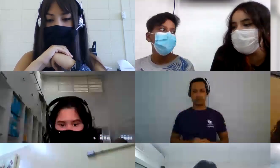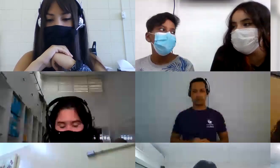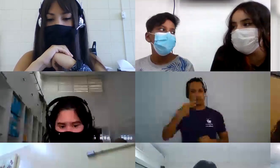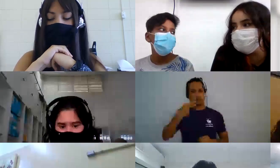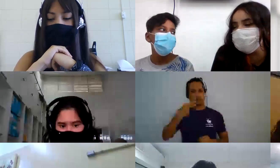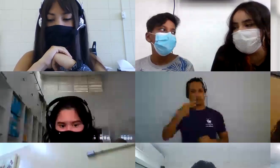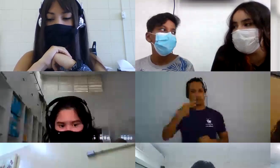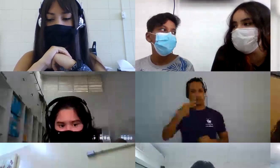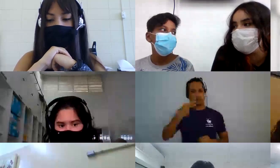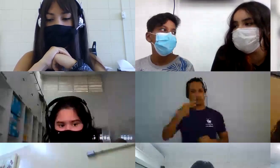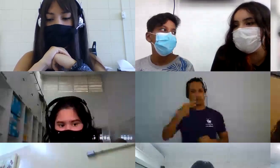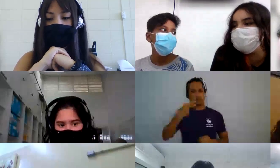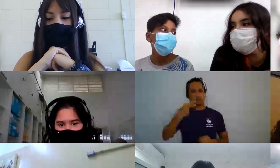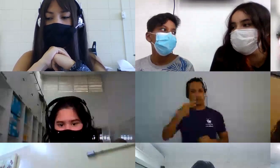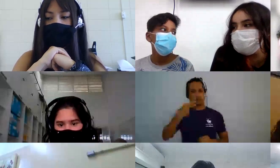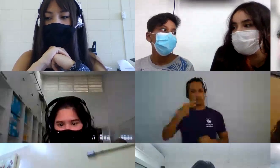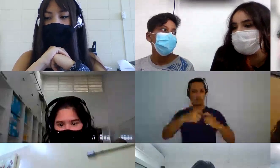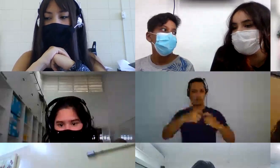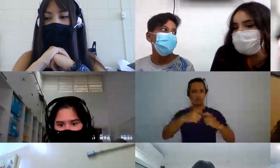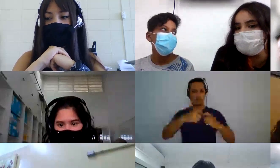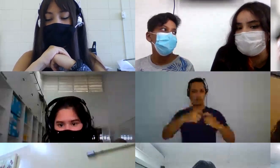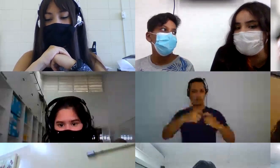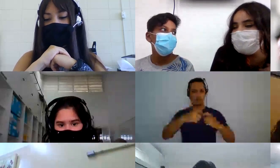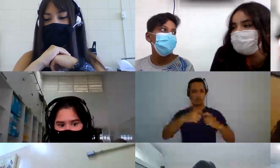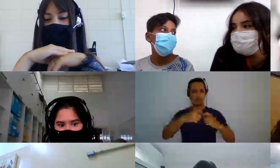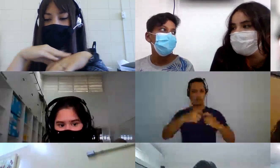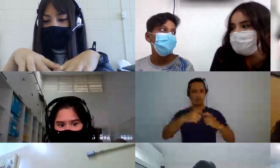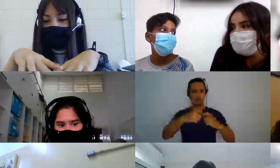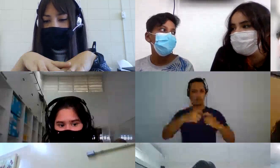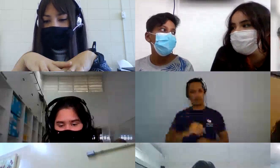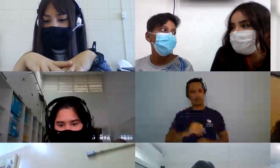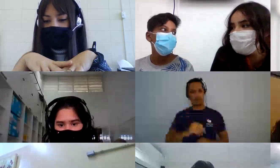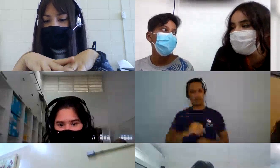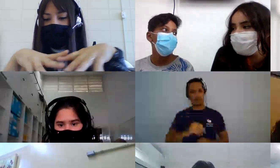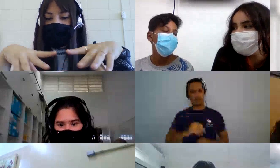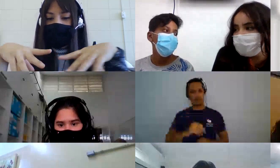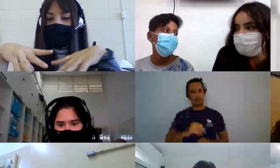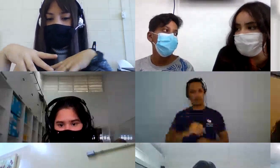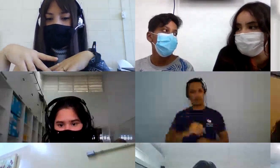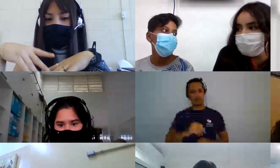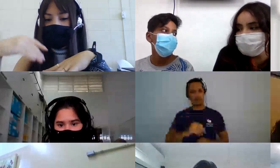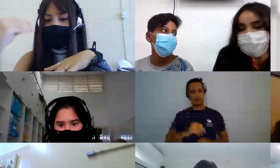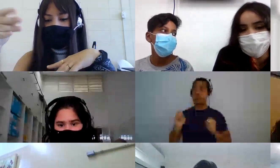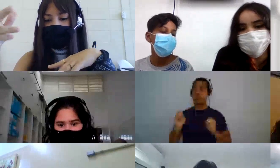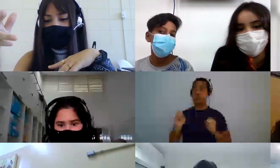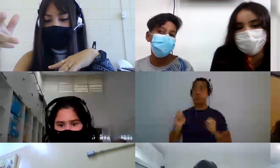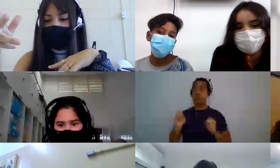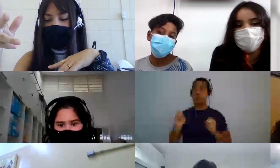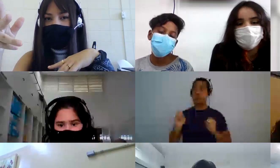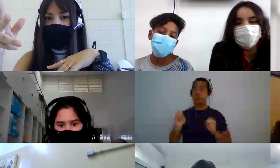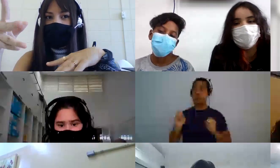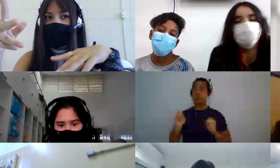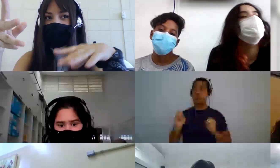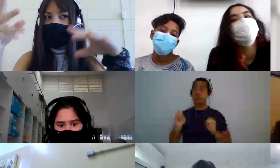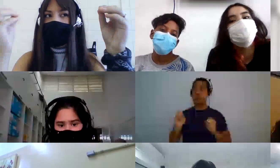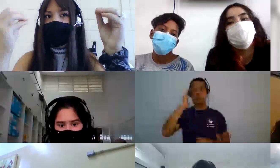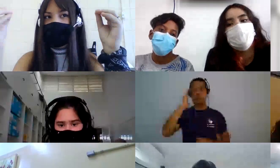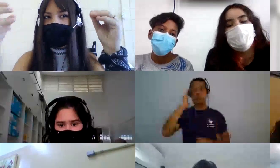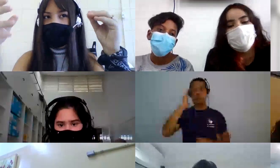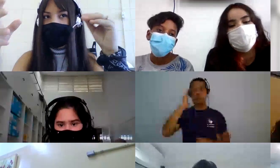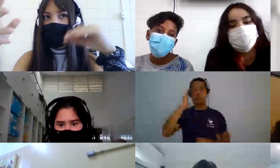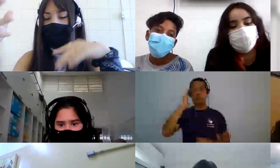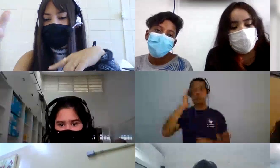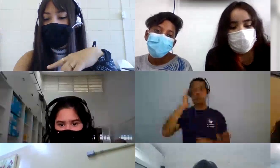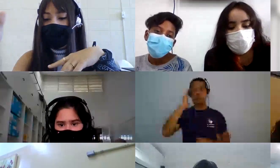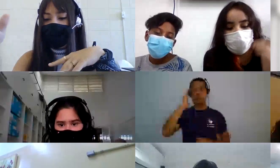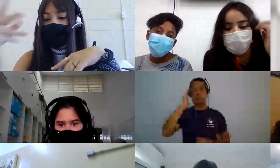exemplo. O que você pensa? Tipo assim, se já aconteceu o ato, eu acho que o que tem que fazer é, tipo,